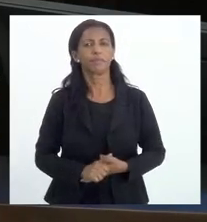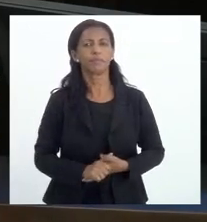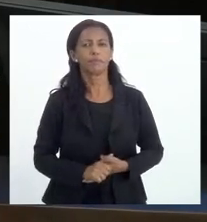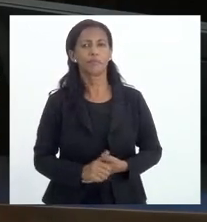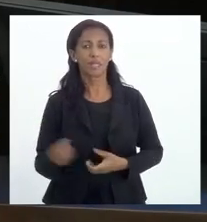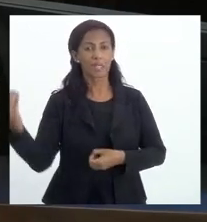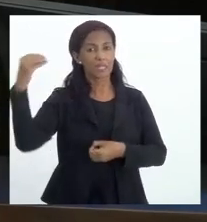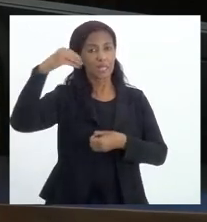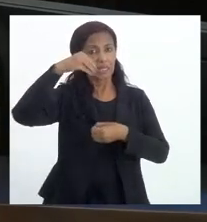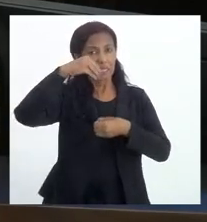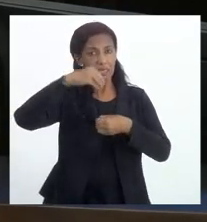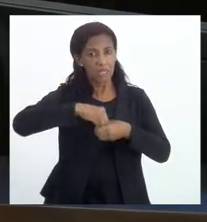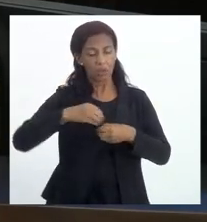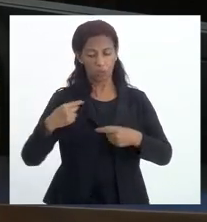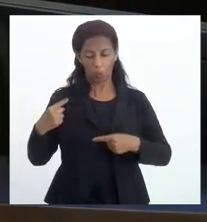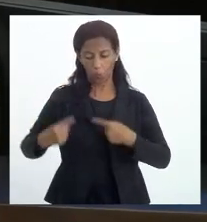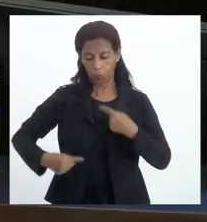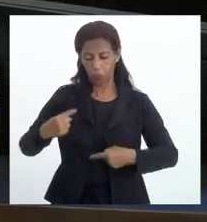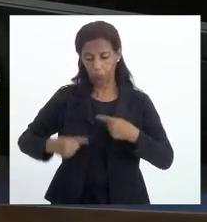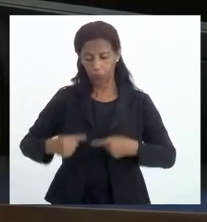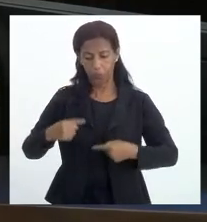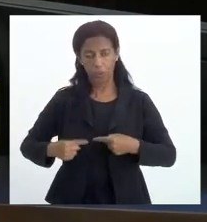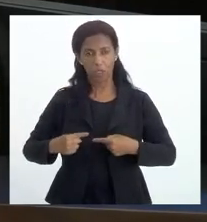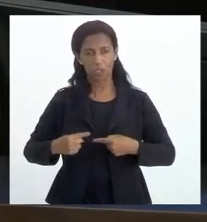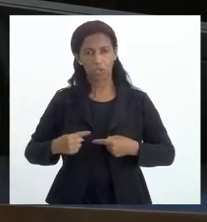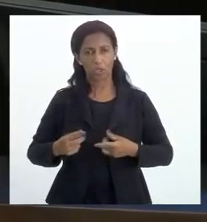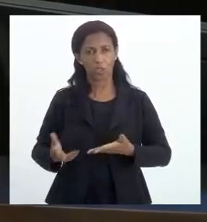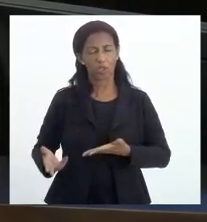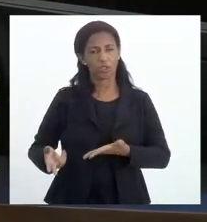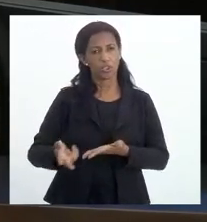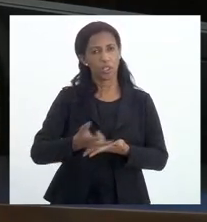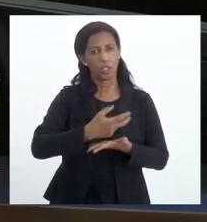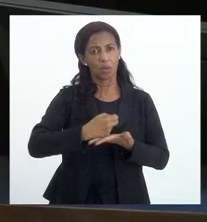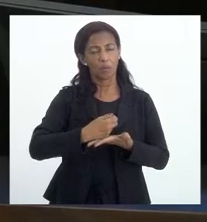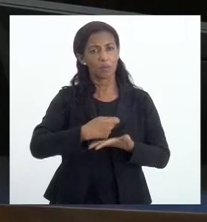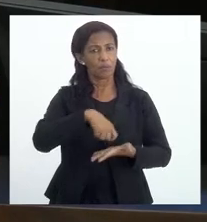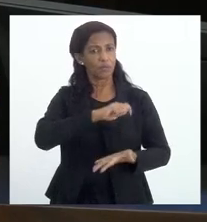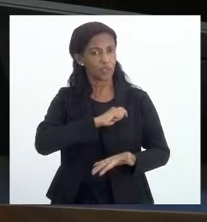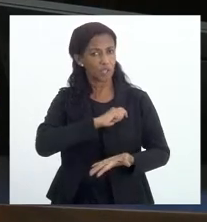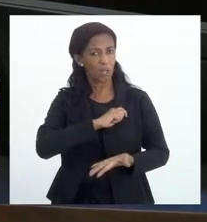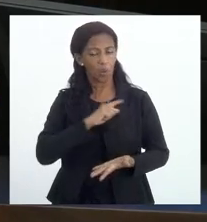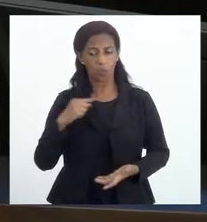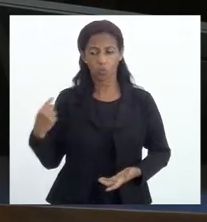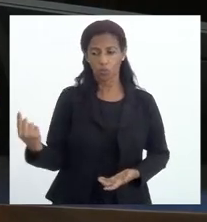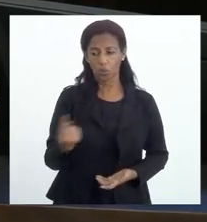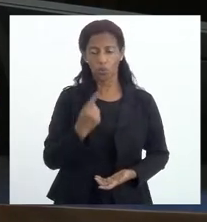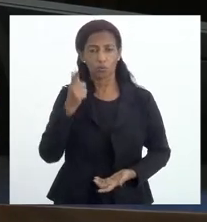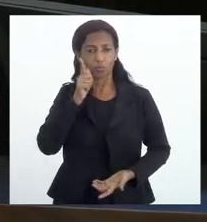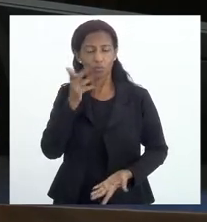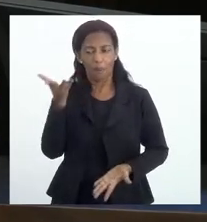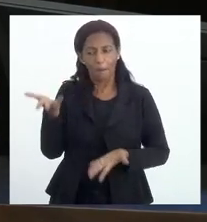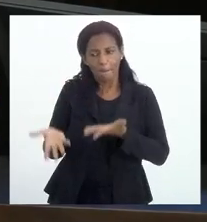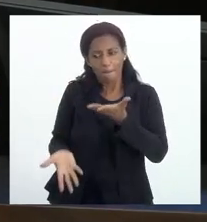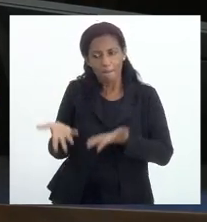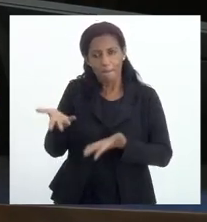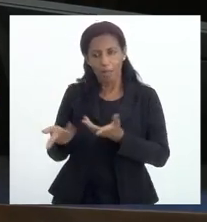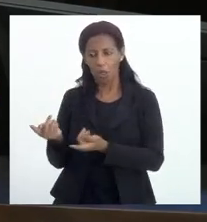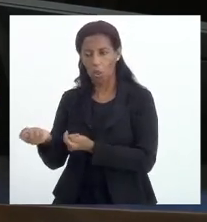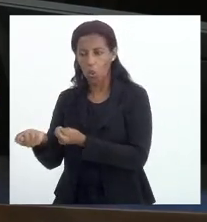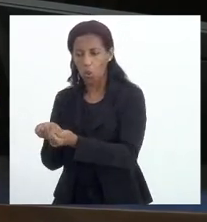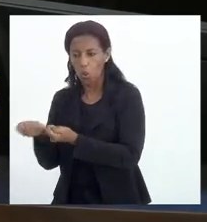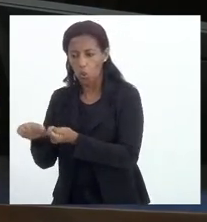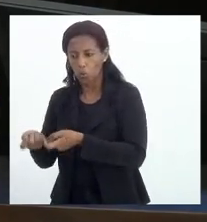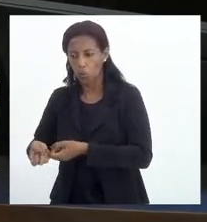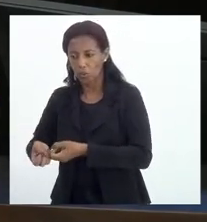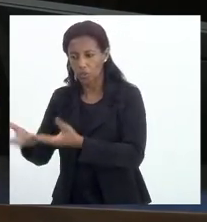que, dentro de uma política de recuperação fiscal, nós consigamos balancear entre controle